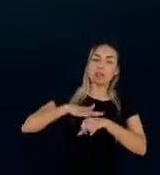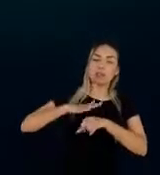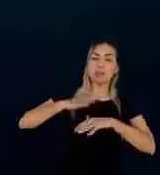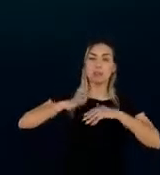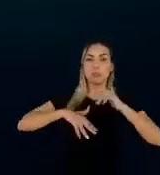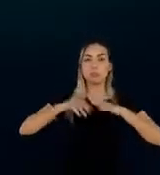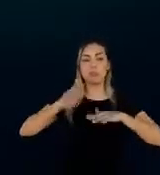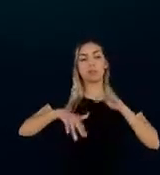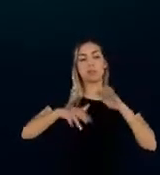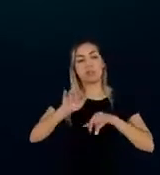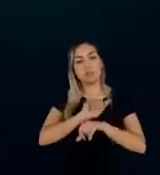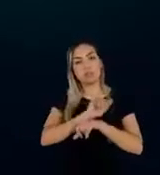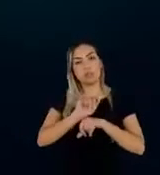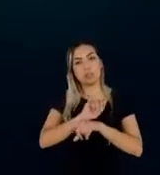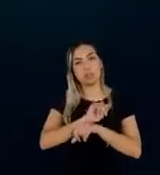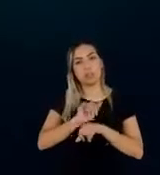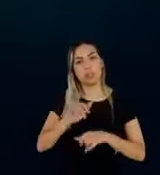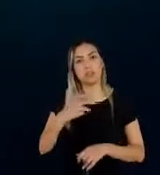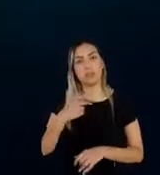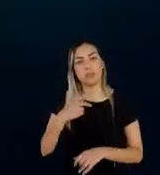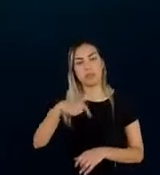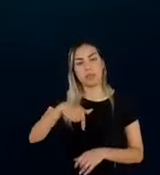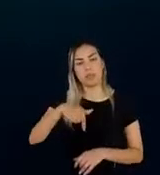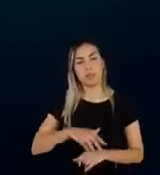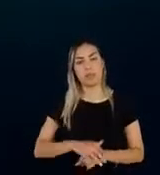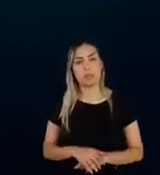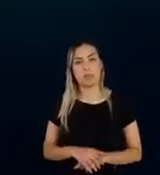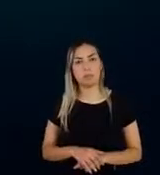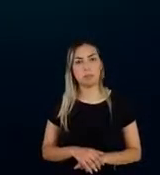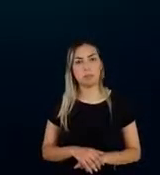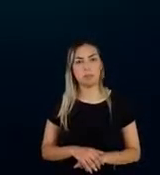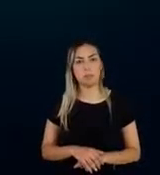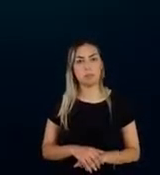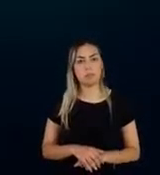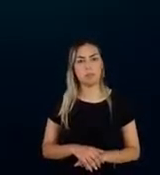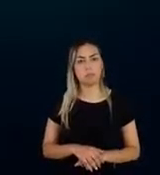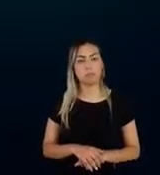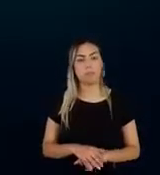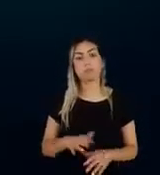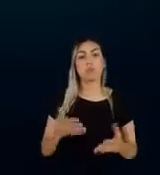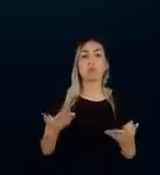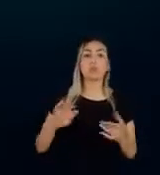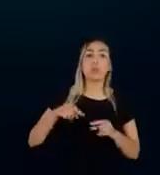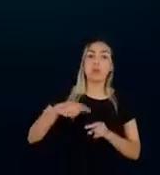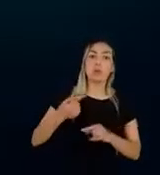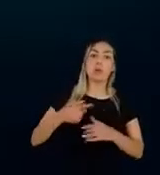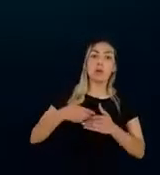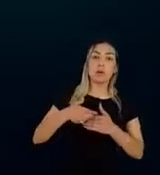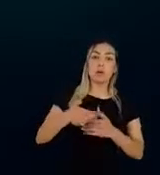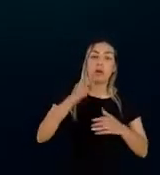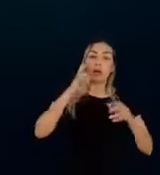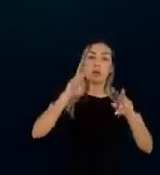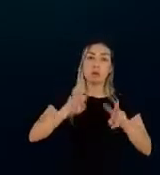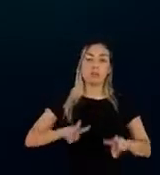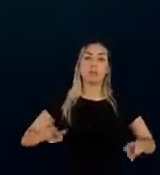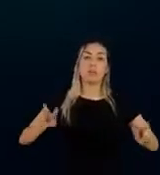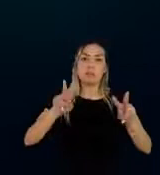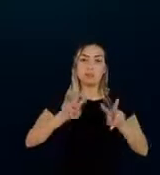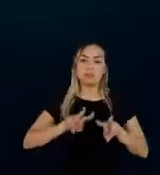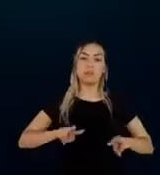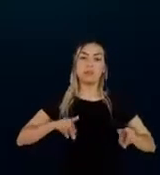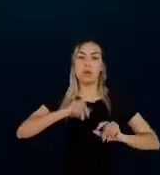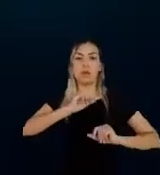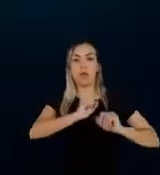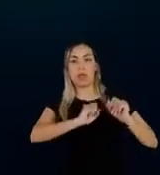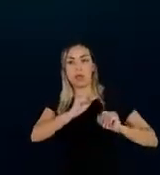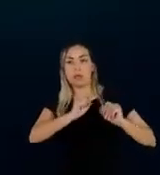inovação, o PEQI, né? E a partir então dessa visão comum, as empresas então construirão os